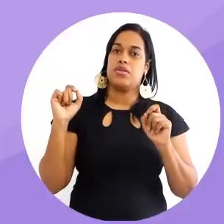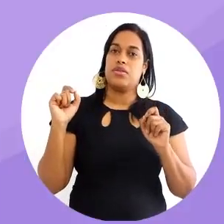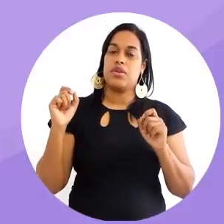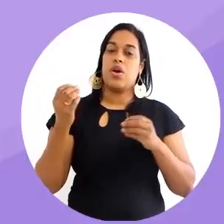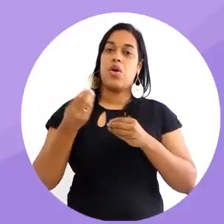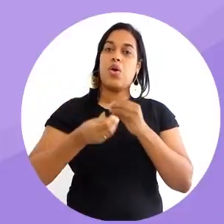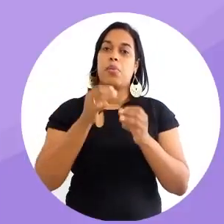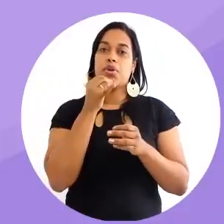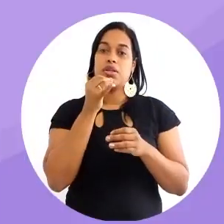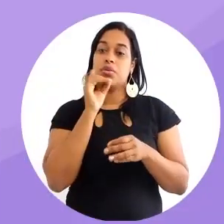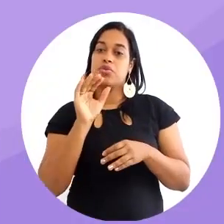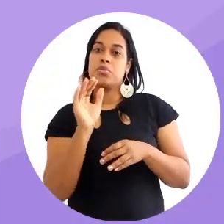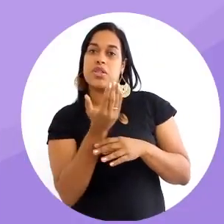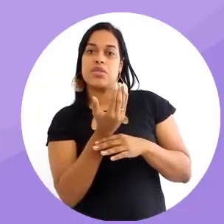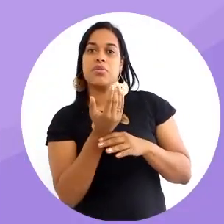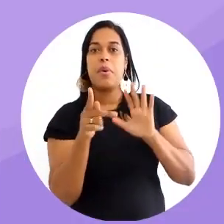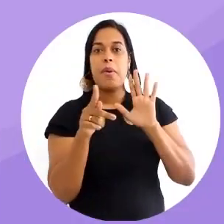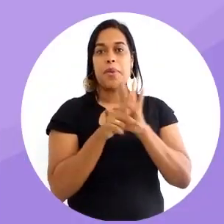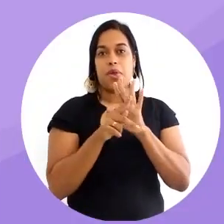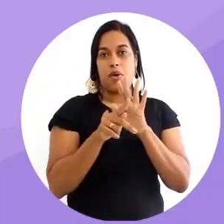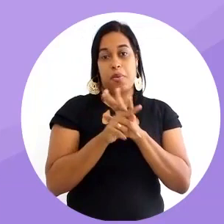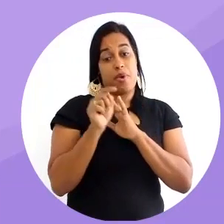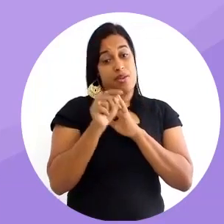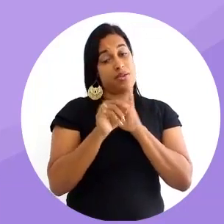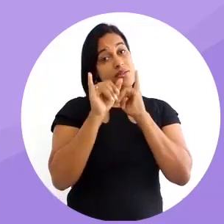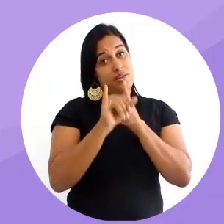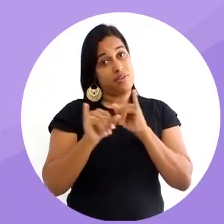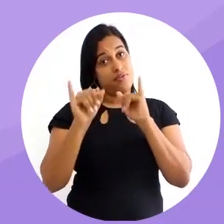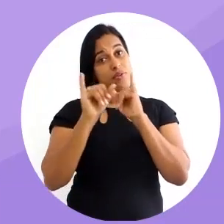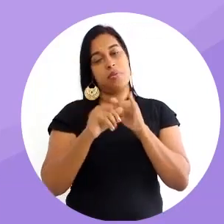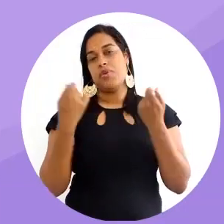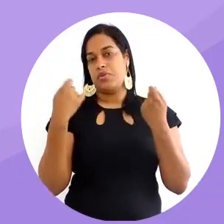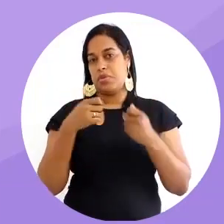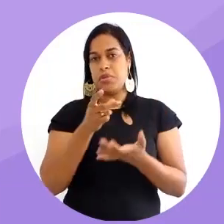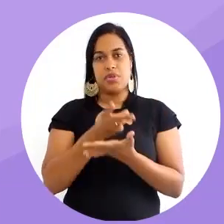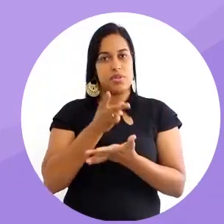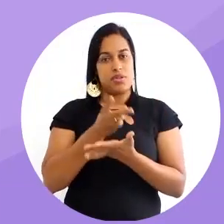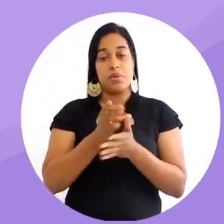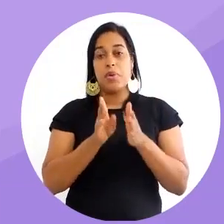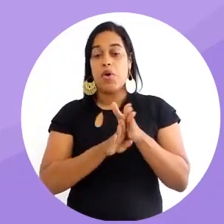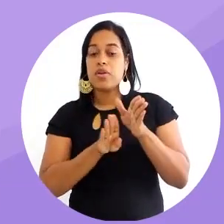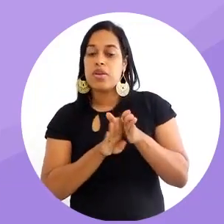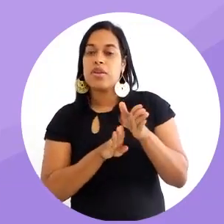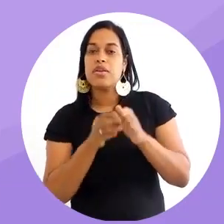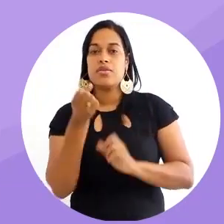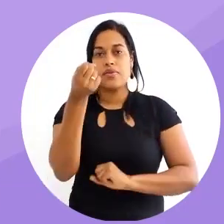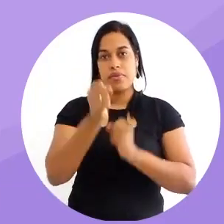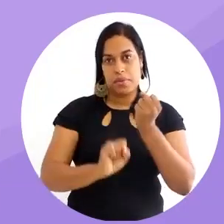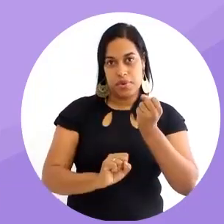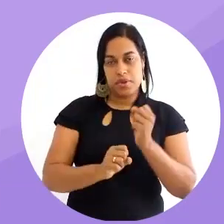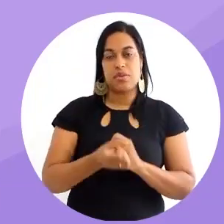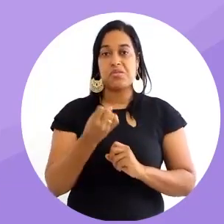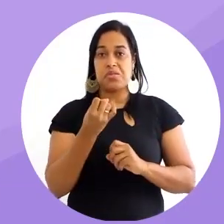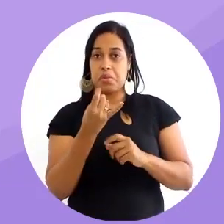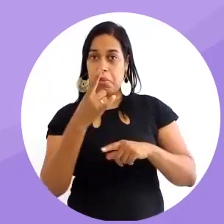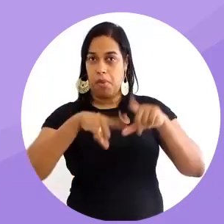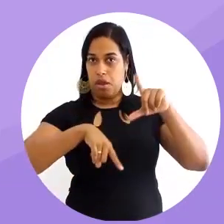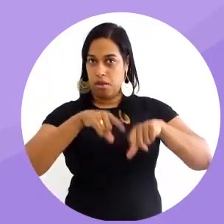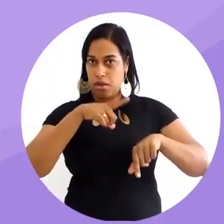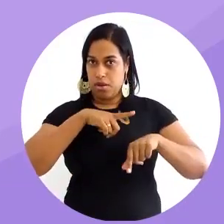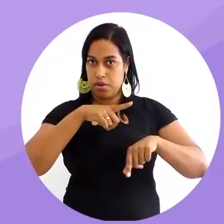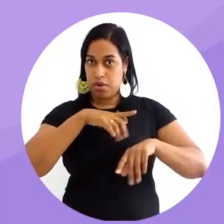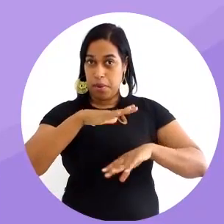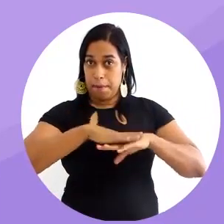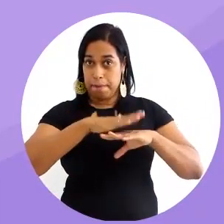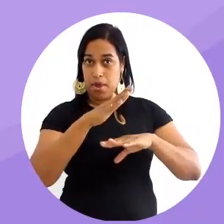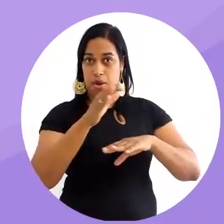também é o espaçamento que é dado entre as placas. Essa informação deve ser seguida de acordo com a orientação do fabricante. Se o material